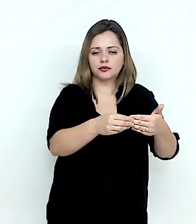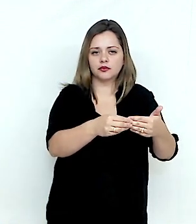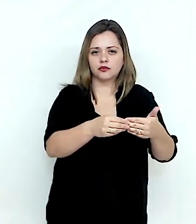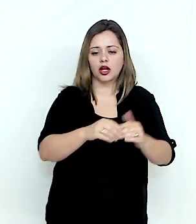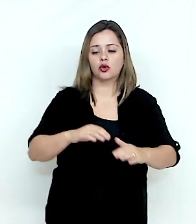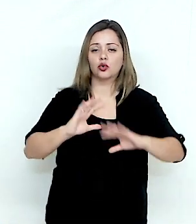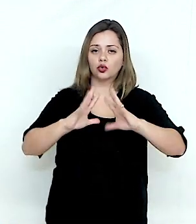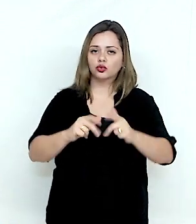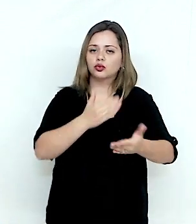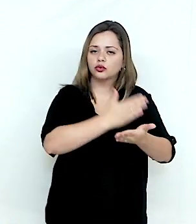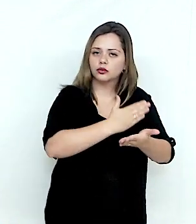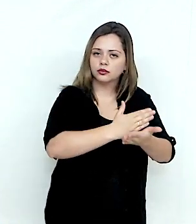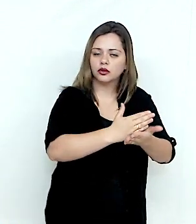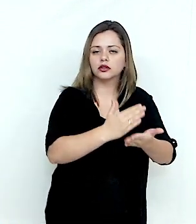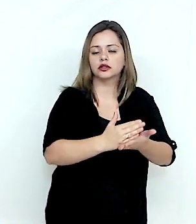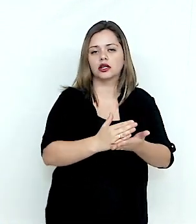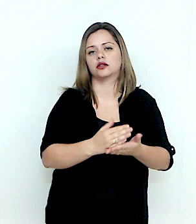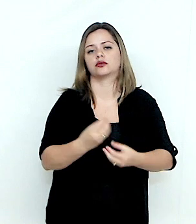esse processo. Eu não tenho muito